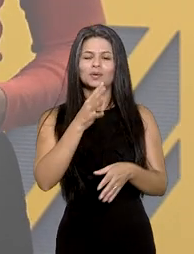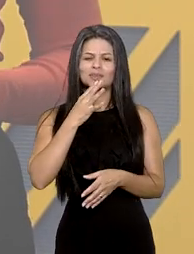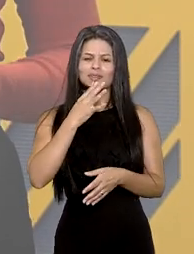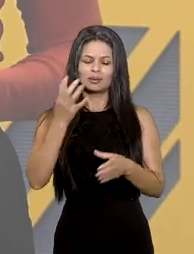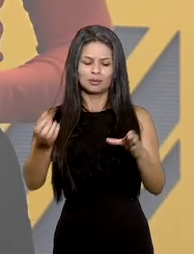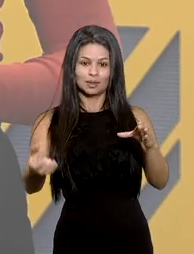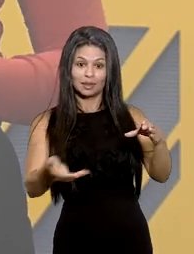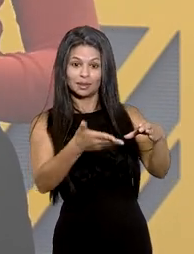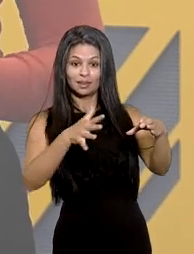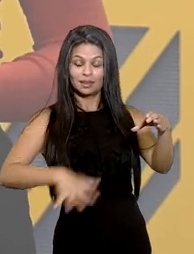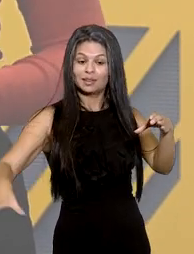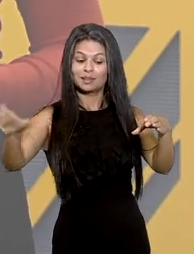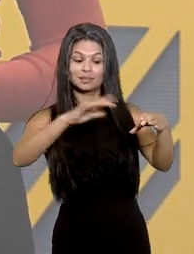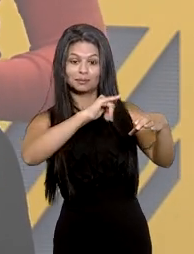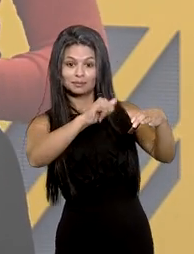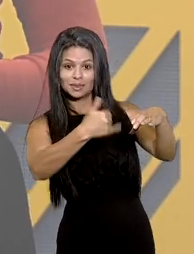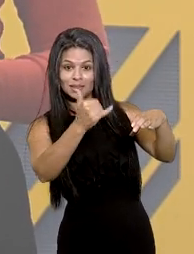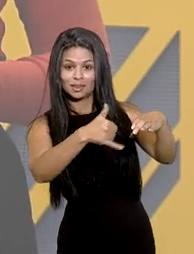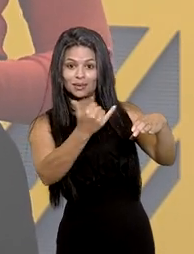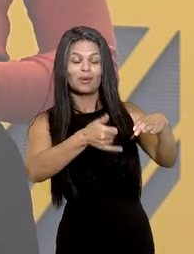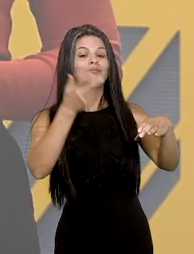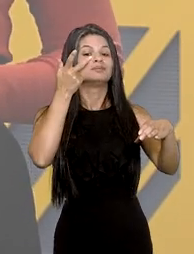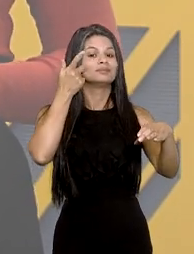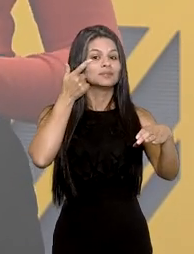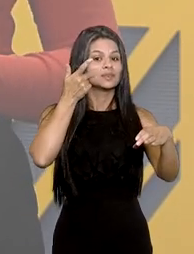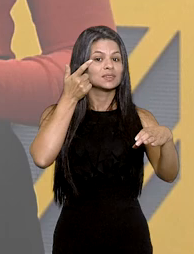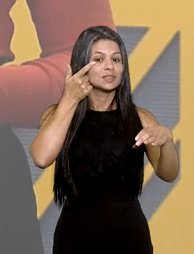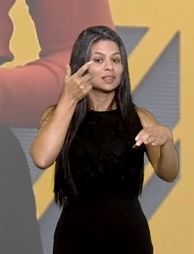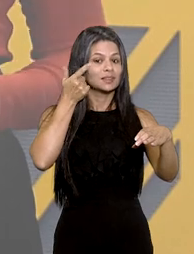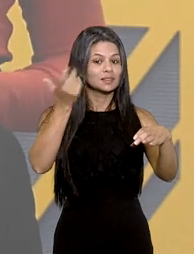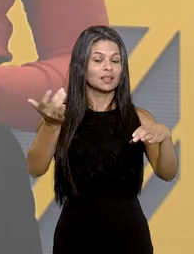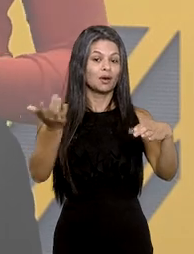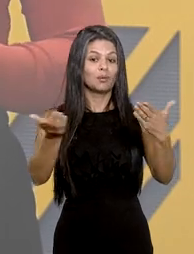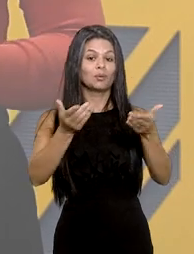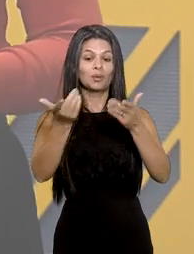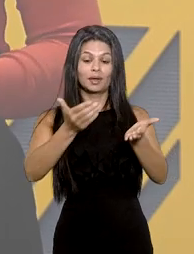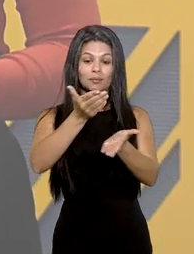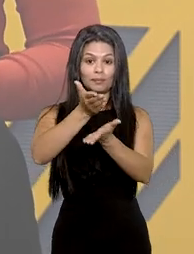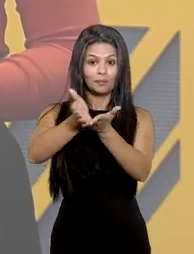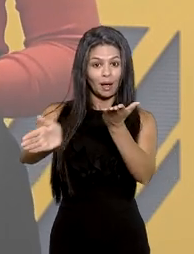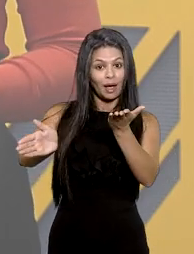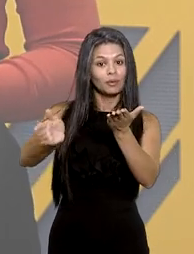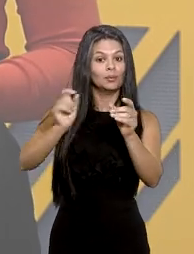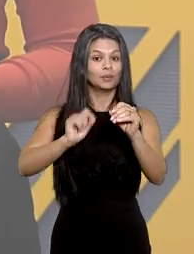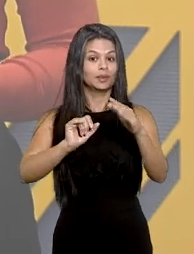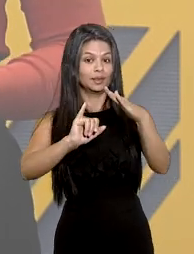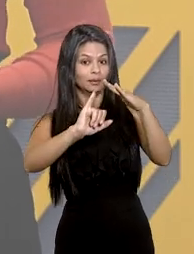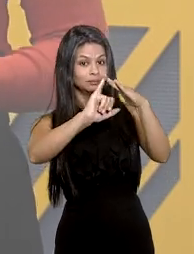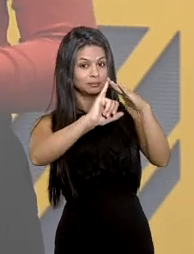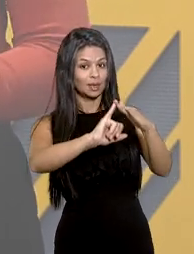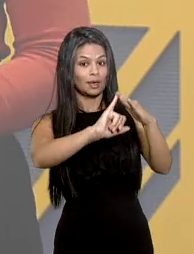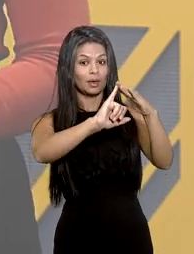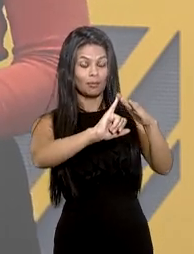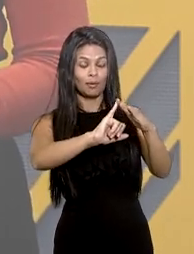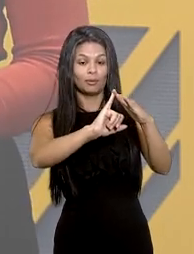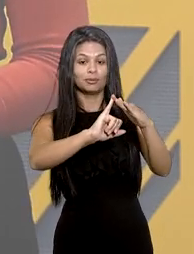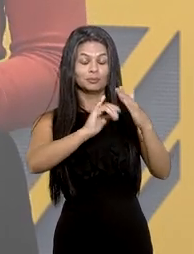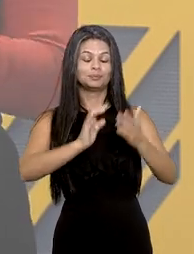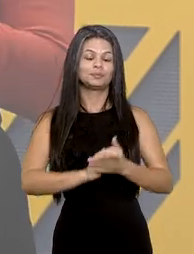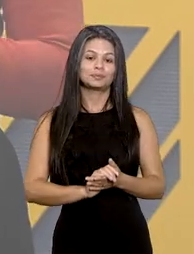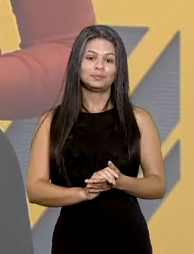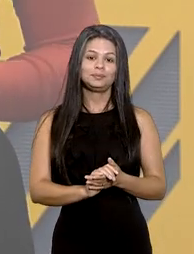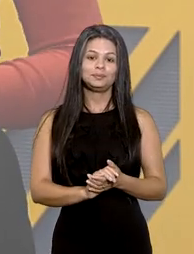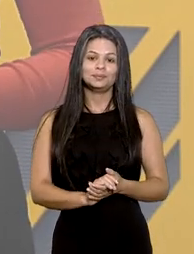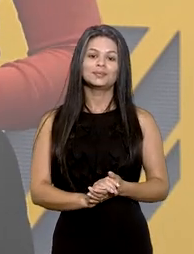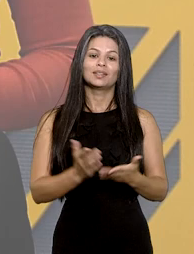do Parque Nacional de Jericoacoara, no Ceará, houve desapropriação indireta do terreno de uma pousada.